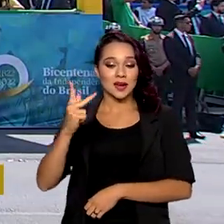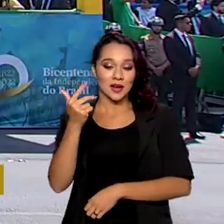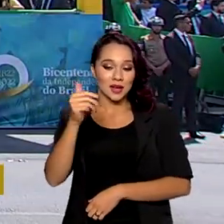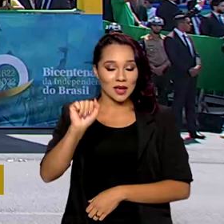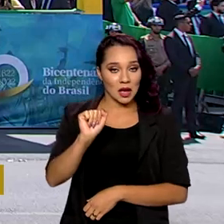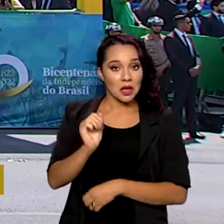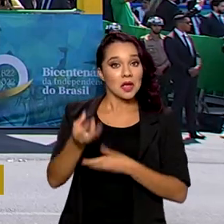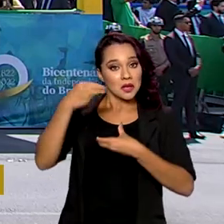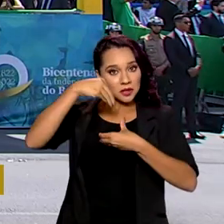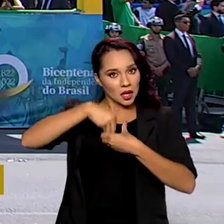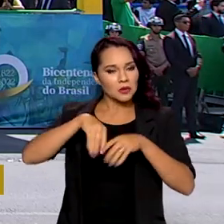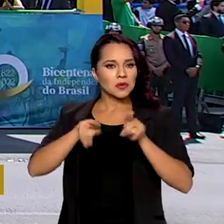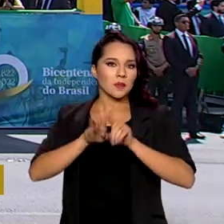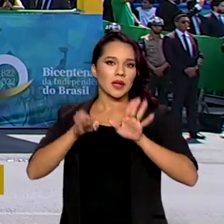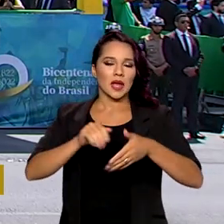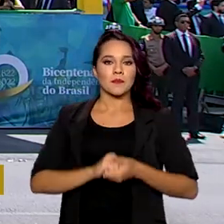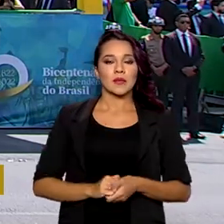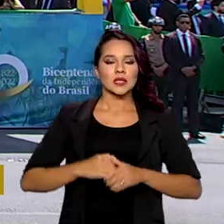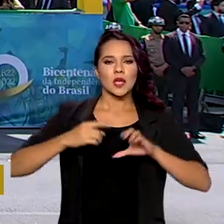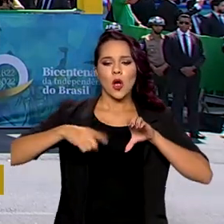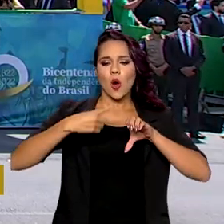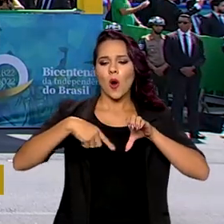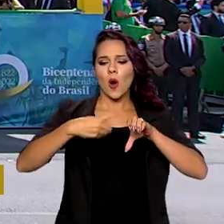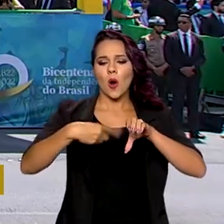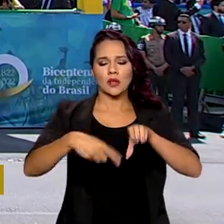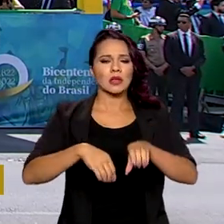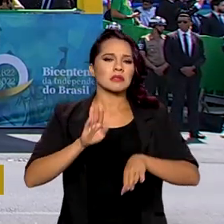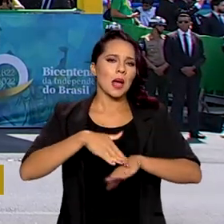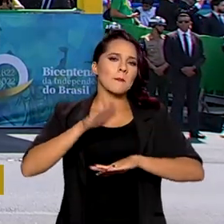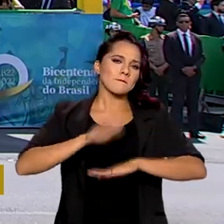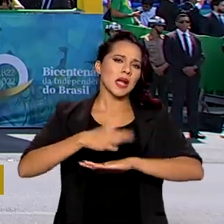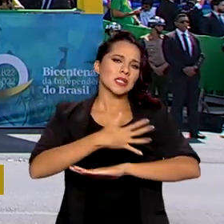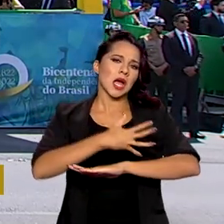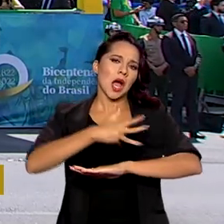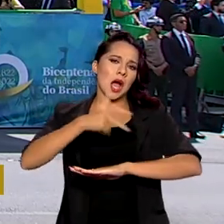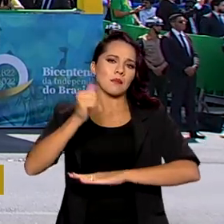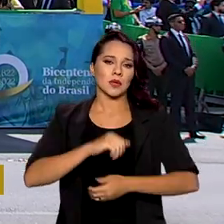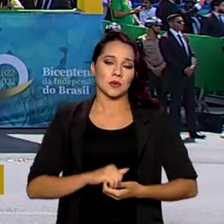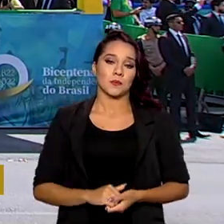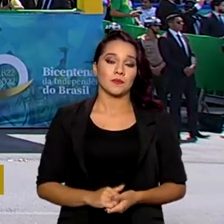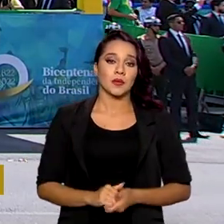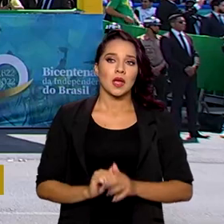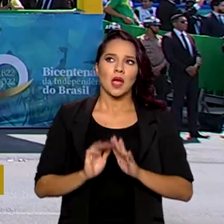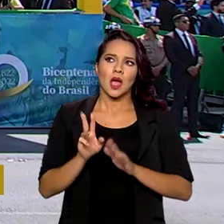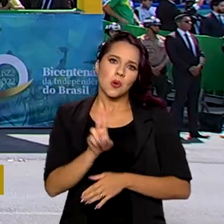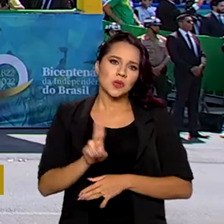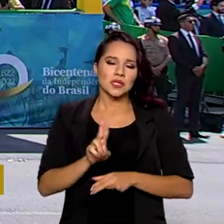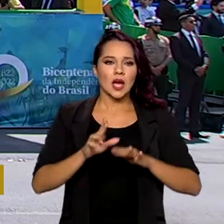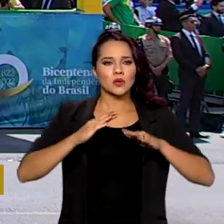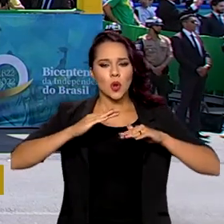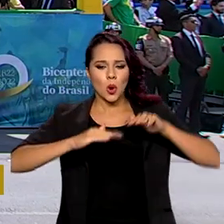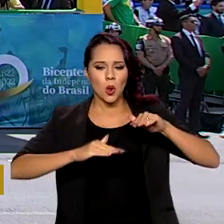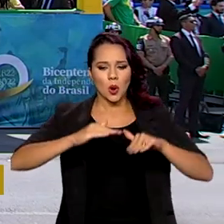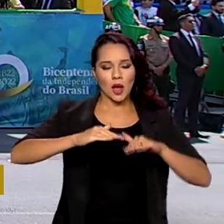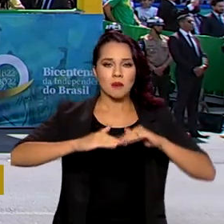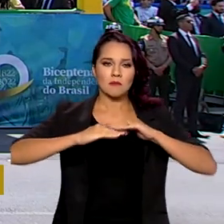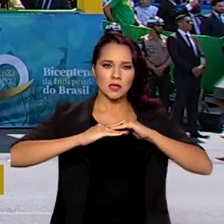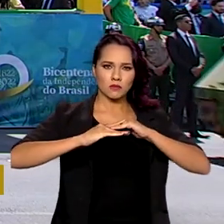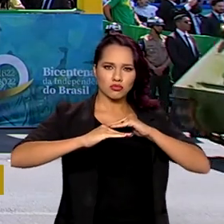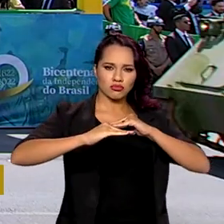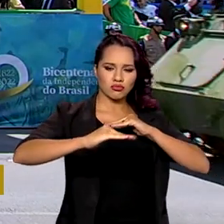pessoal, ela é sobre roda, ela atinge velocidades maiores, é utilizada em terreno mais